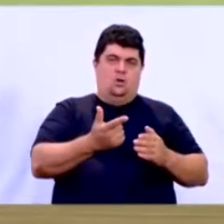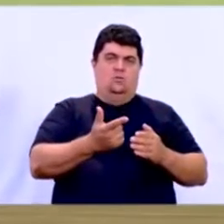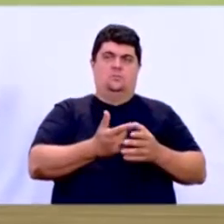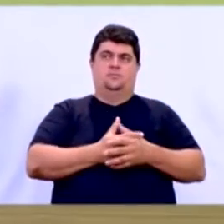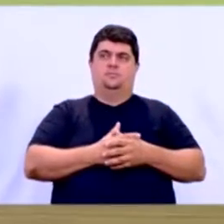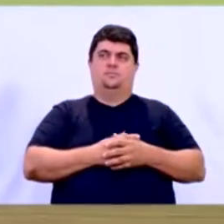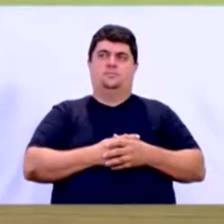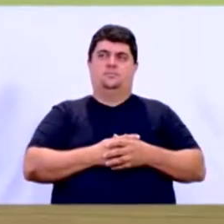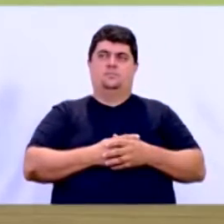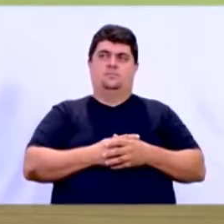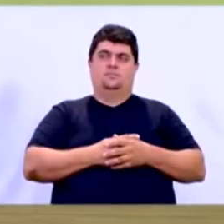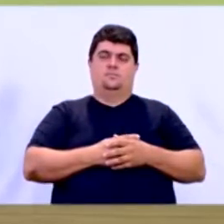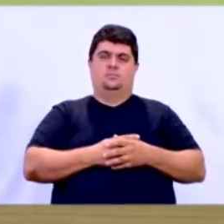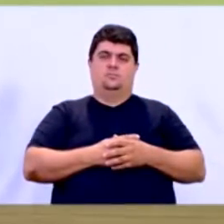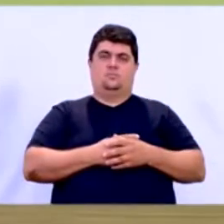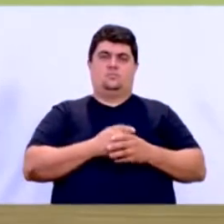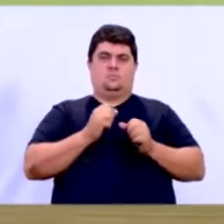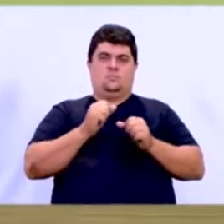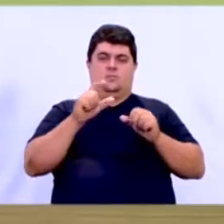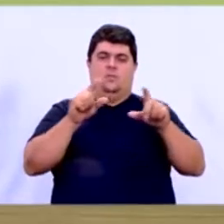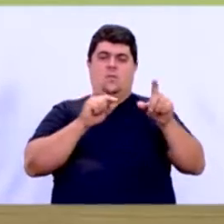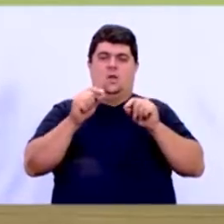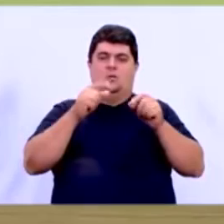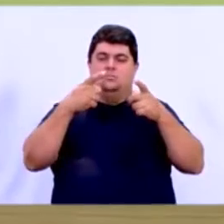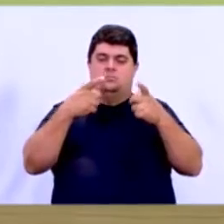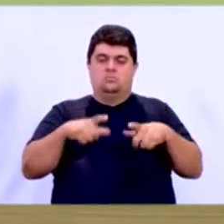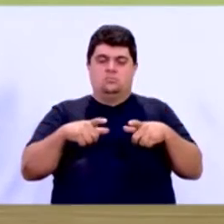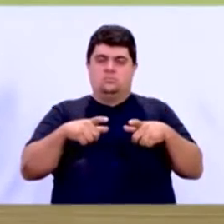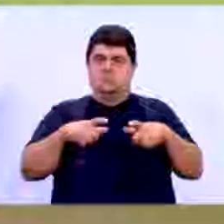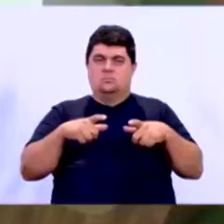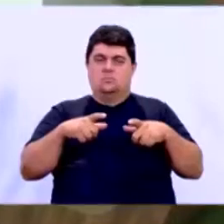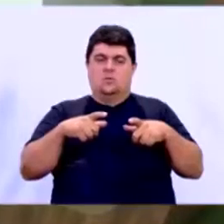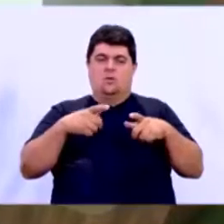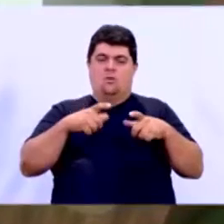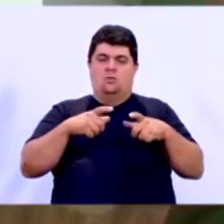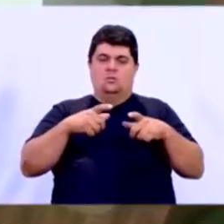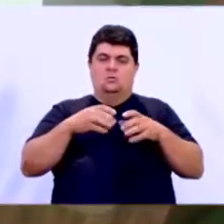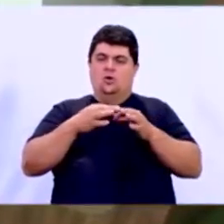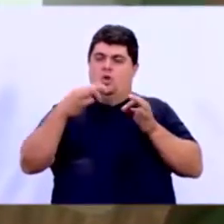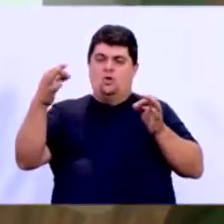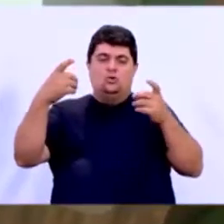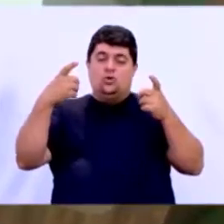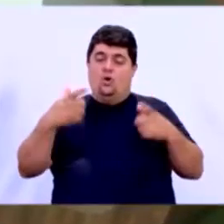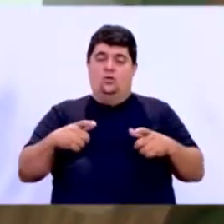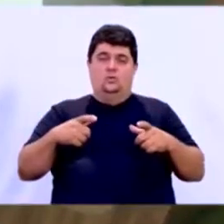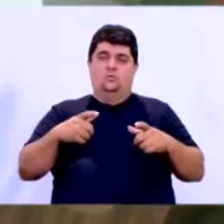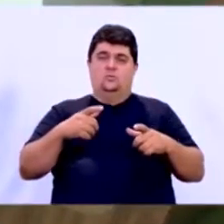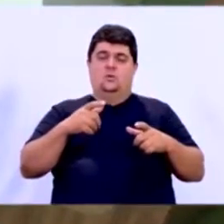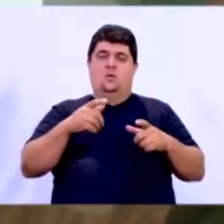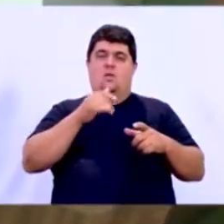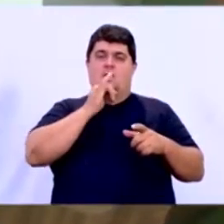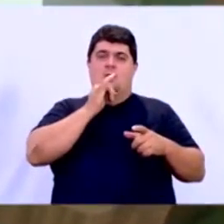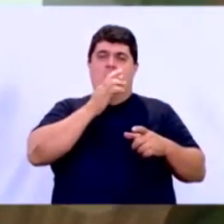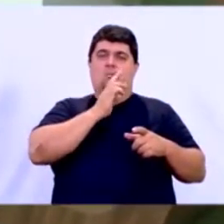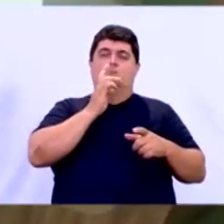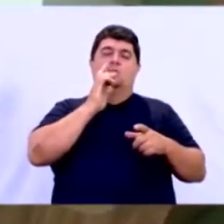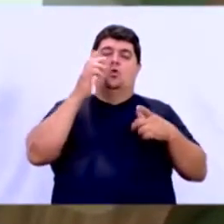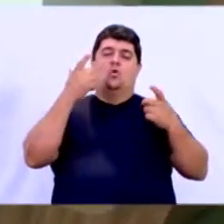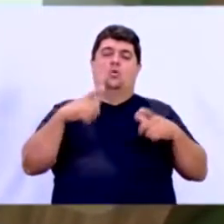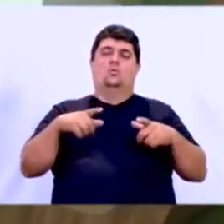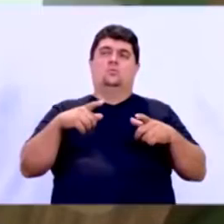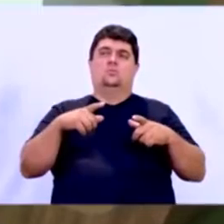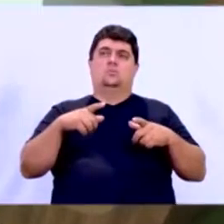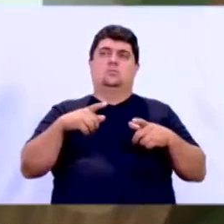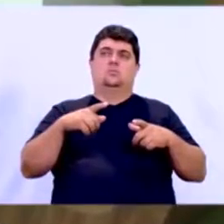acho que poderia haver uma delimitação até territorial, não é verdade? Isso, da localização. Da localização do restaurante. Localização, que